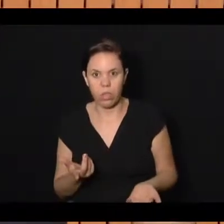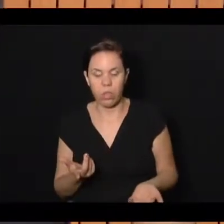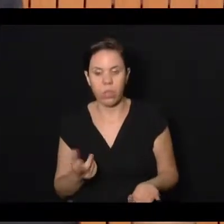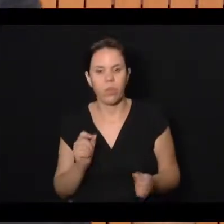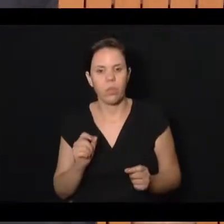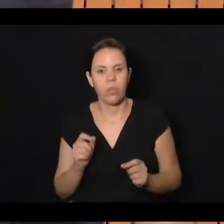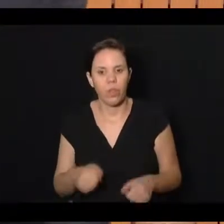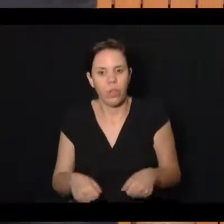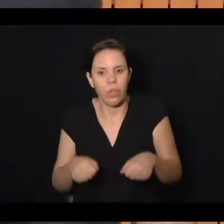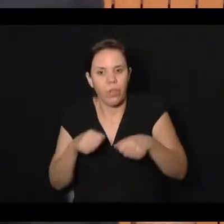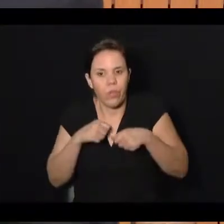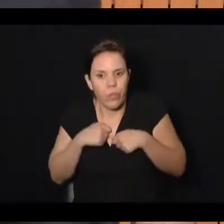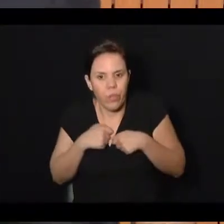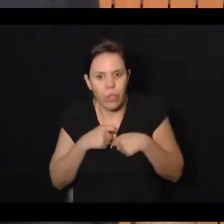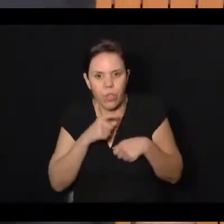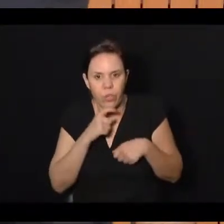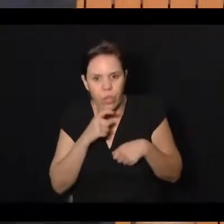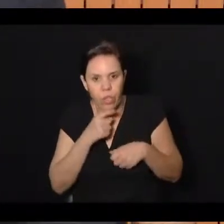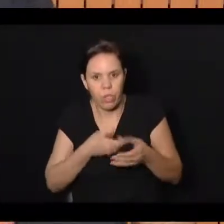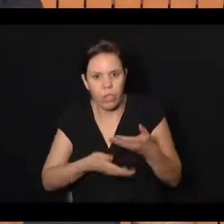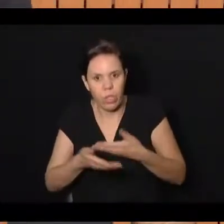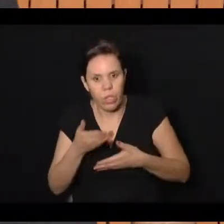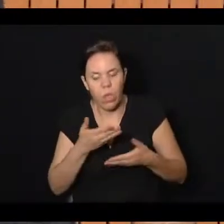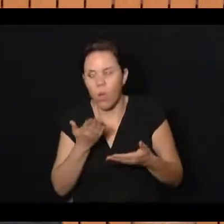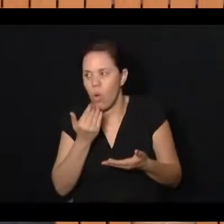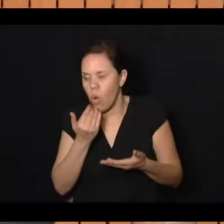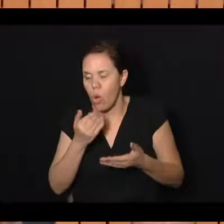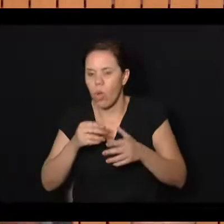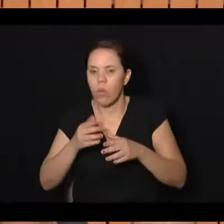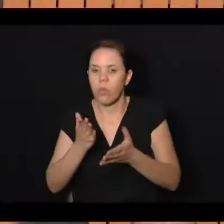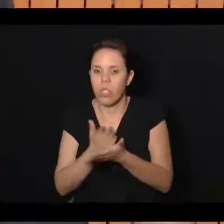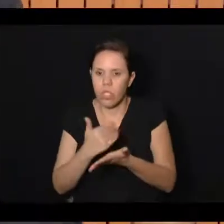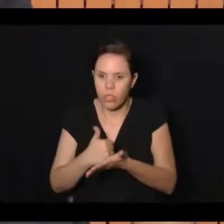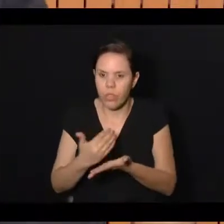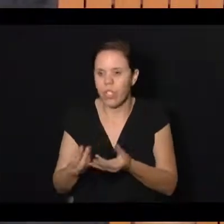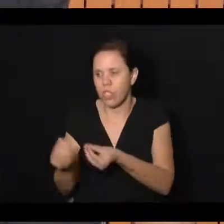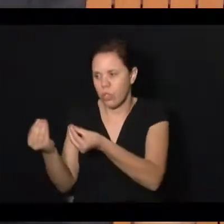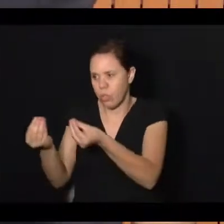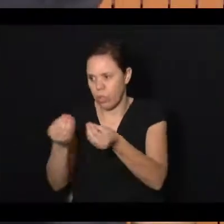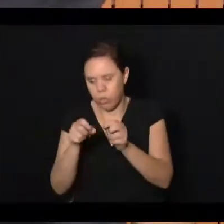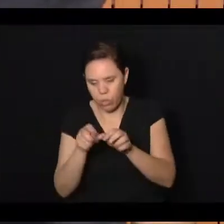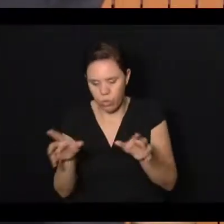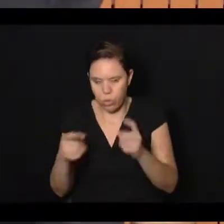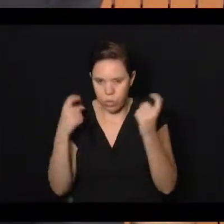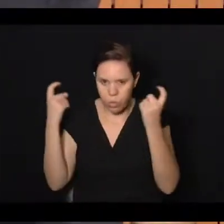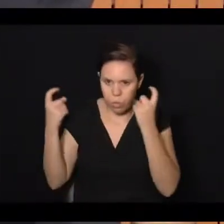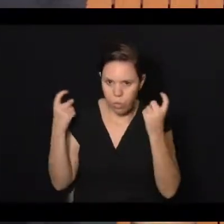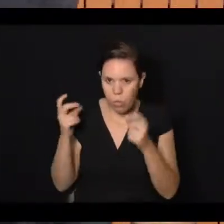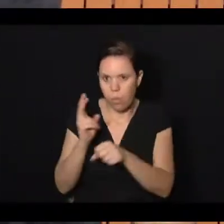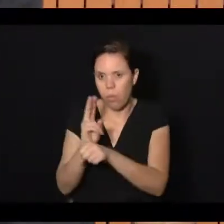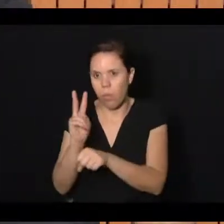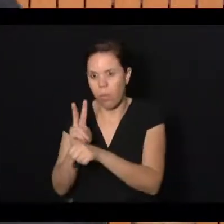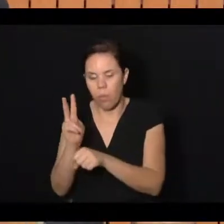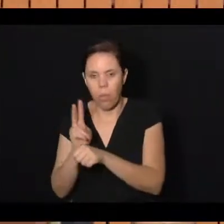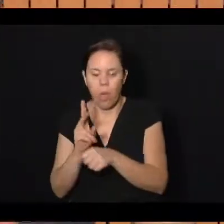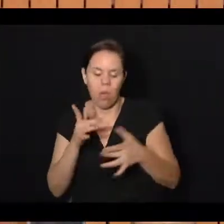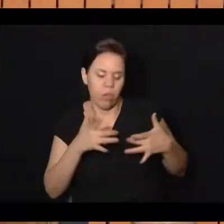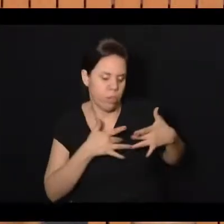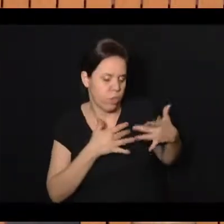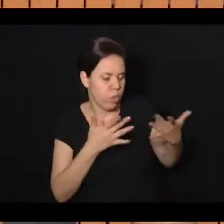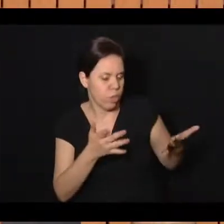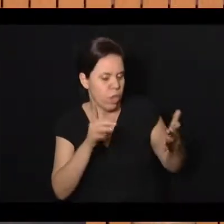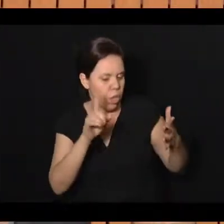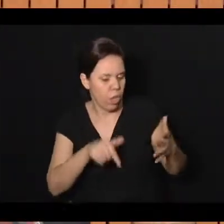ali entre eles ali quando comprou uma comida uma marmita fica preocupado se essa solidariedade não é